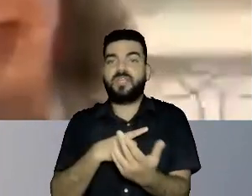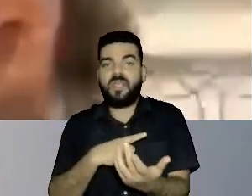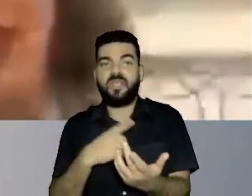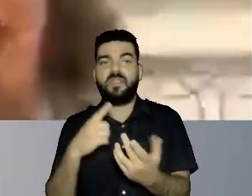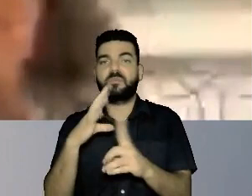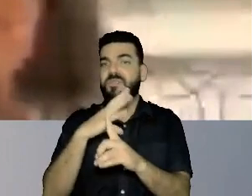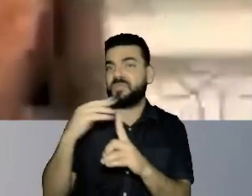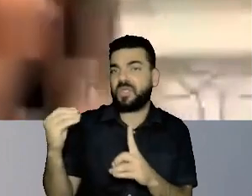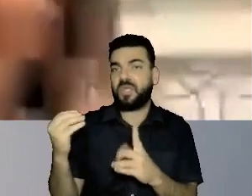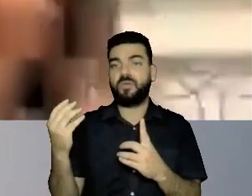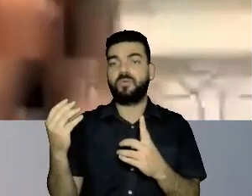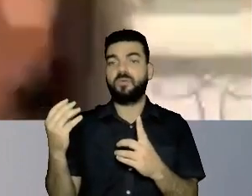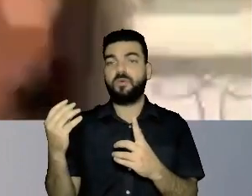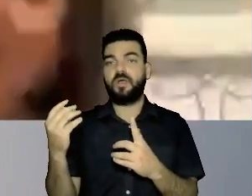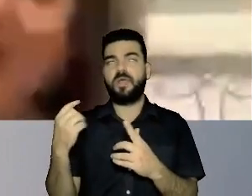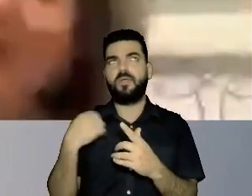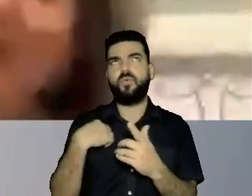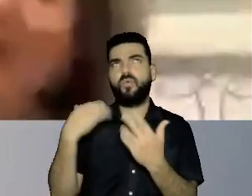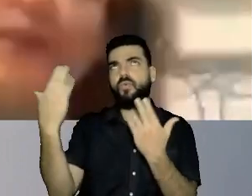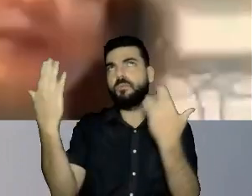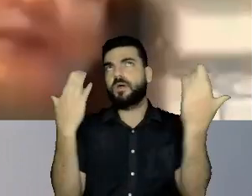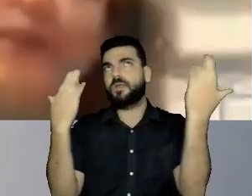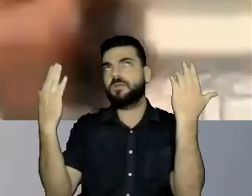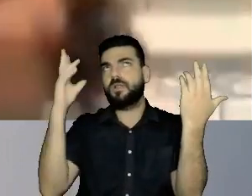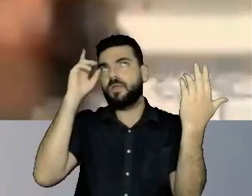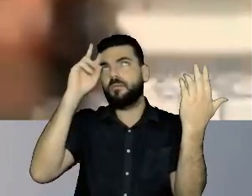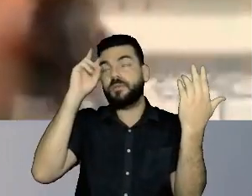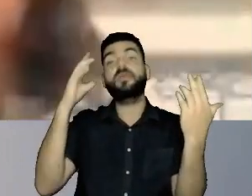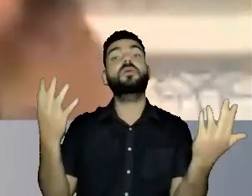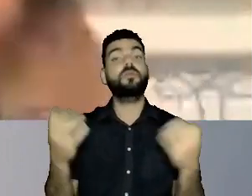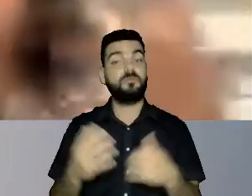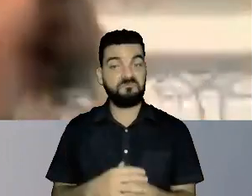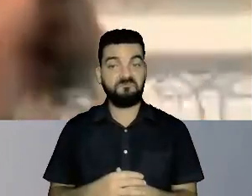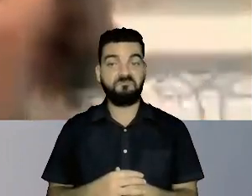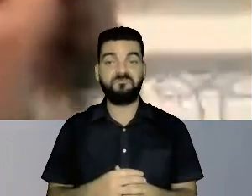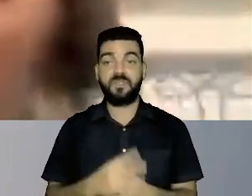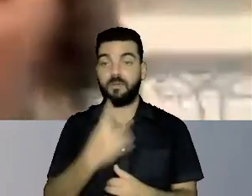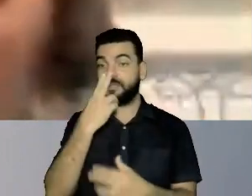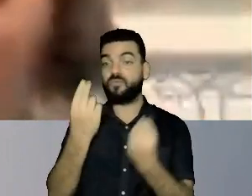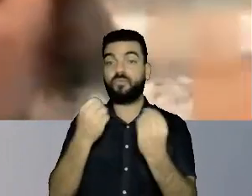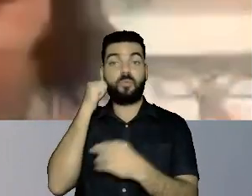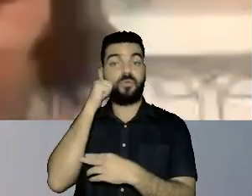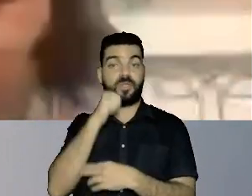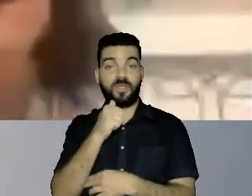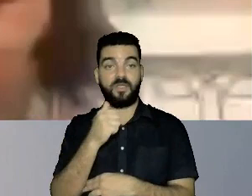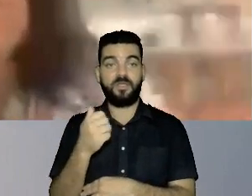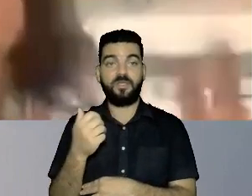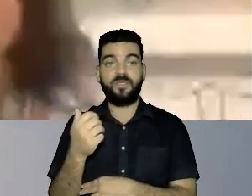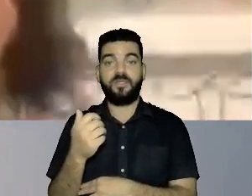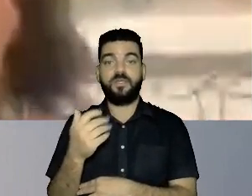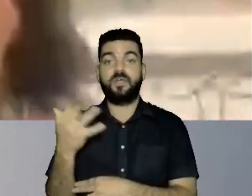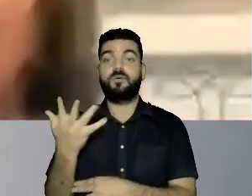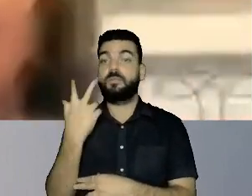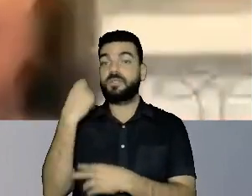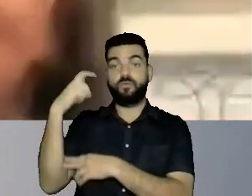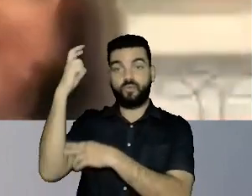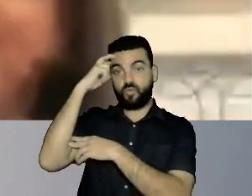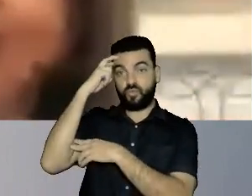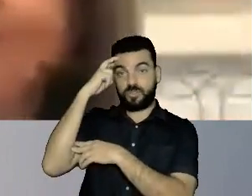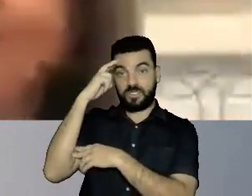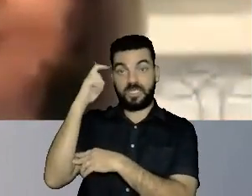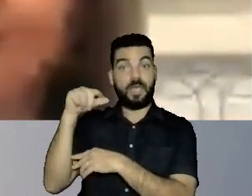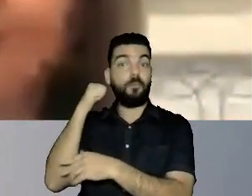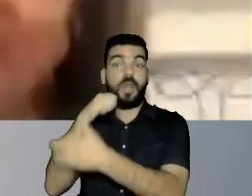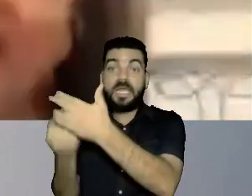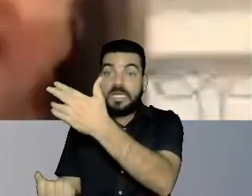muito coletivo. Então, quando a Luíse falava assim, as mulheres são assediadas, tal, e da sua fala também